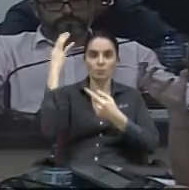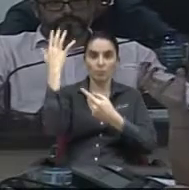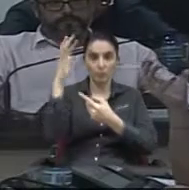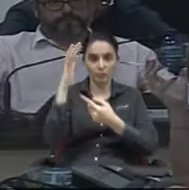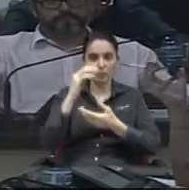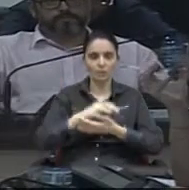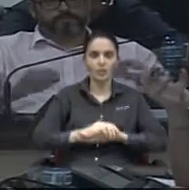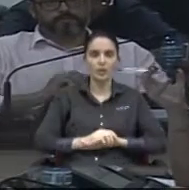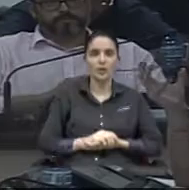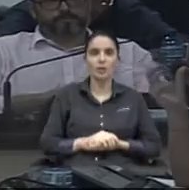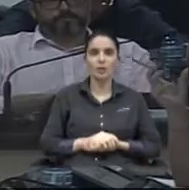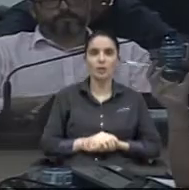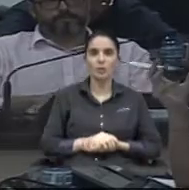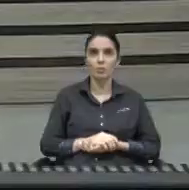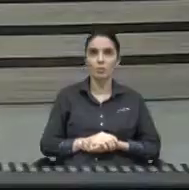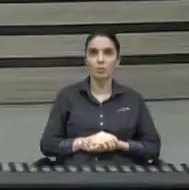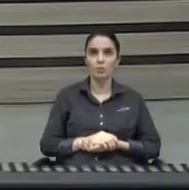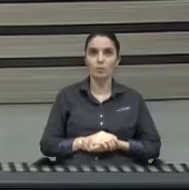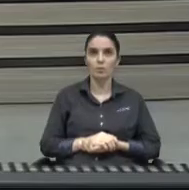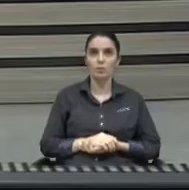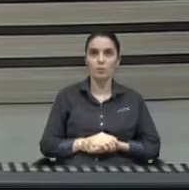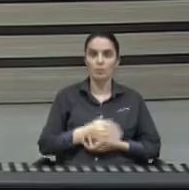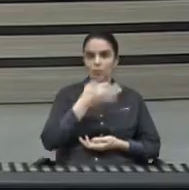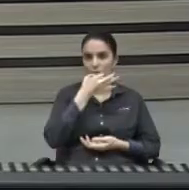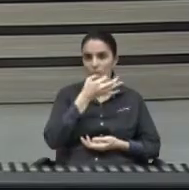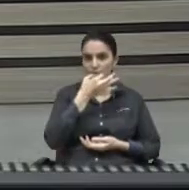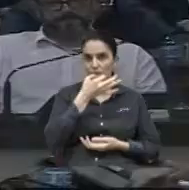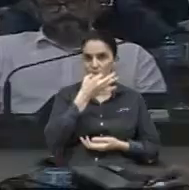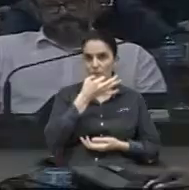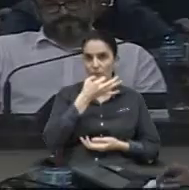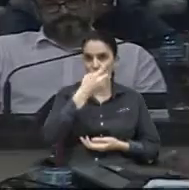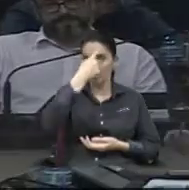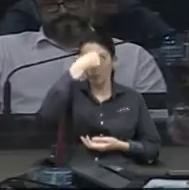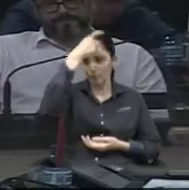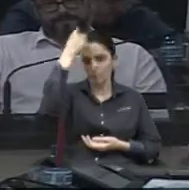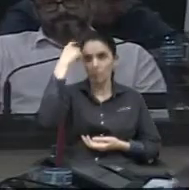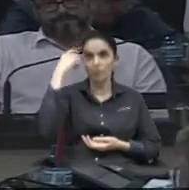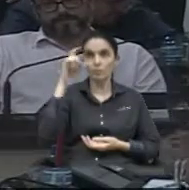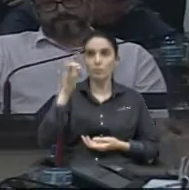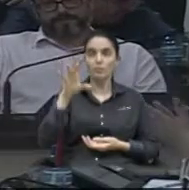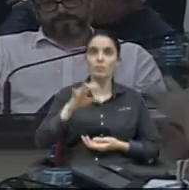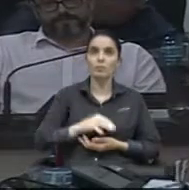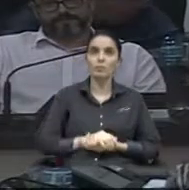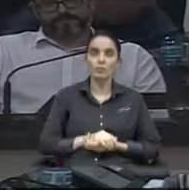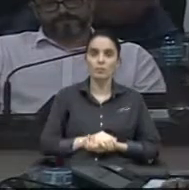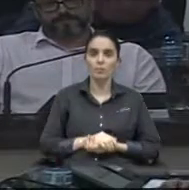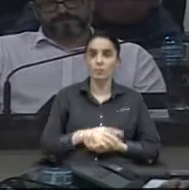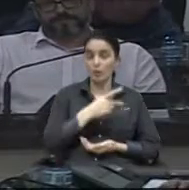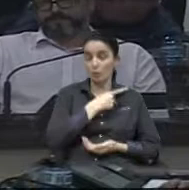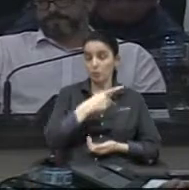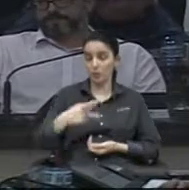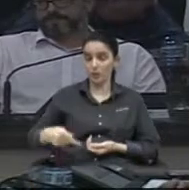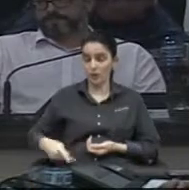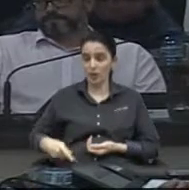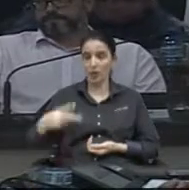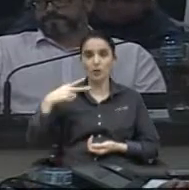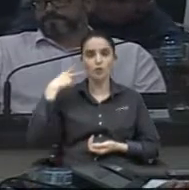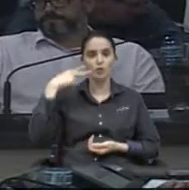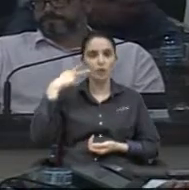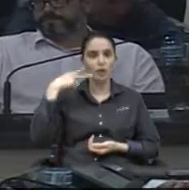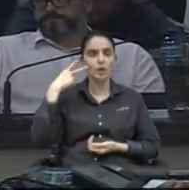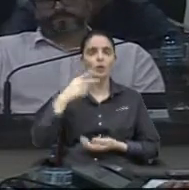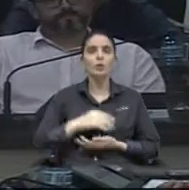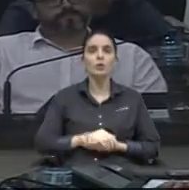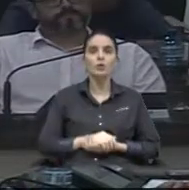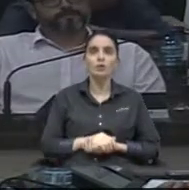presidente abalar vereador wagner barbosa presidente nomes vereadores